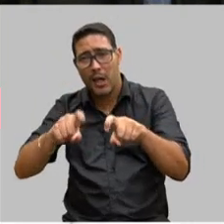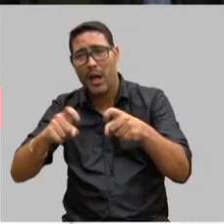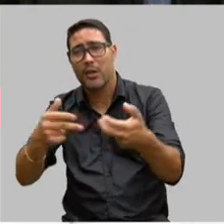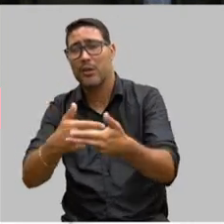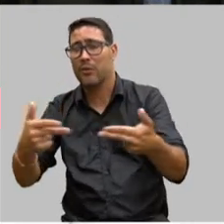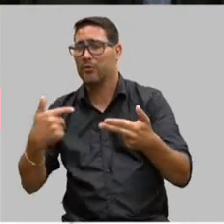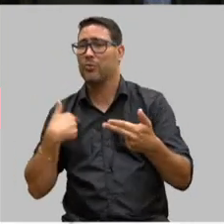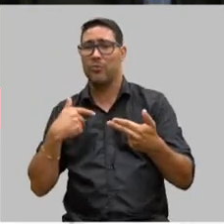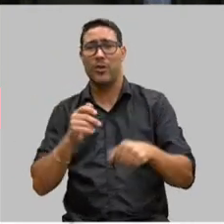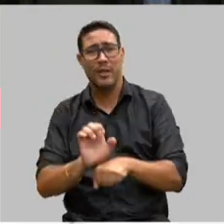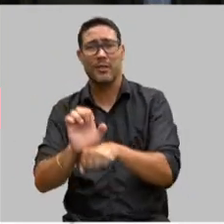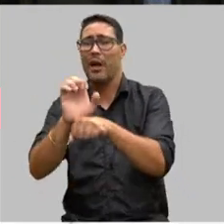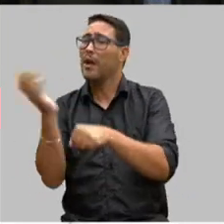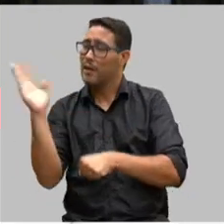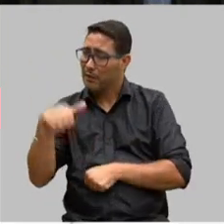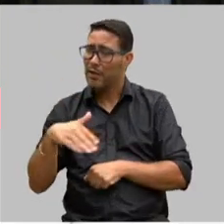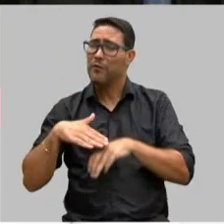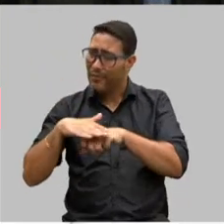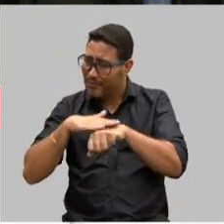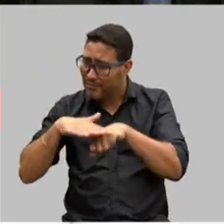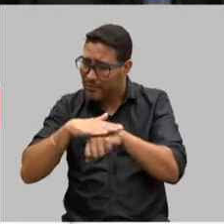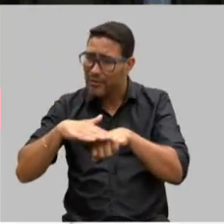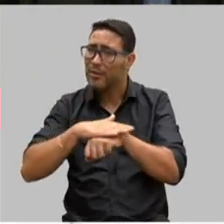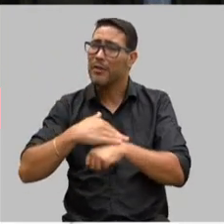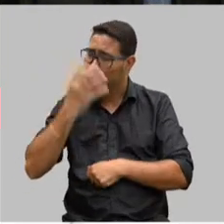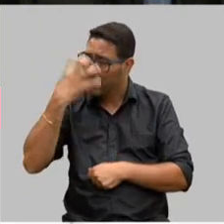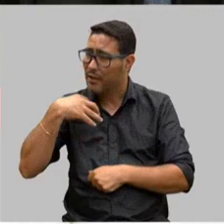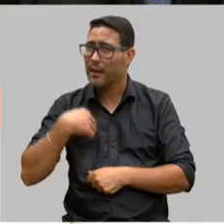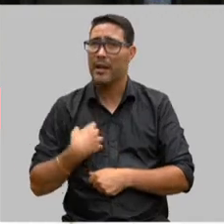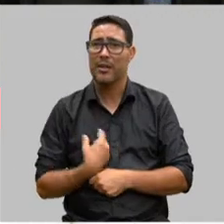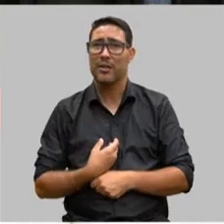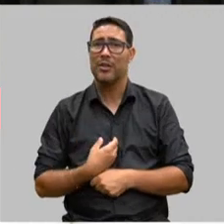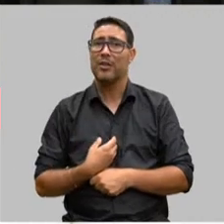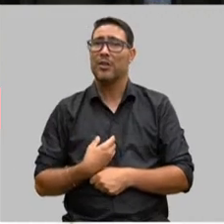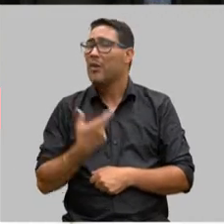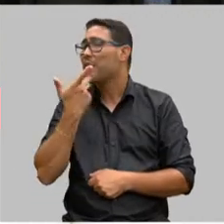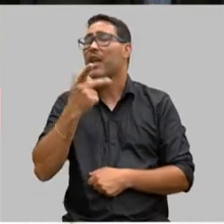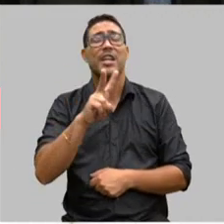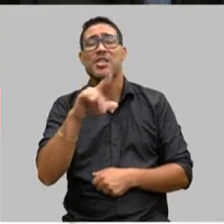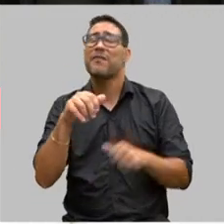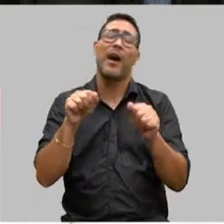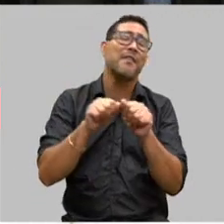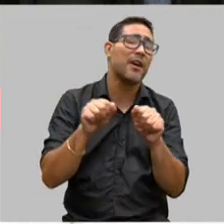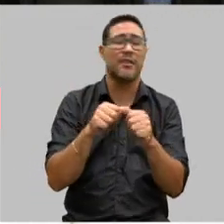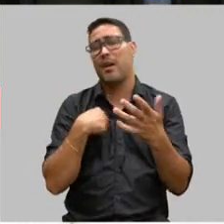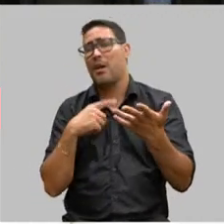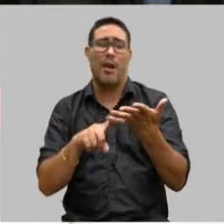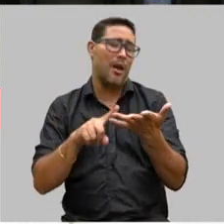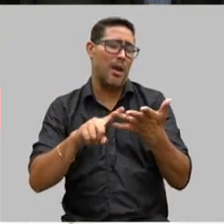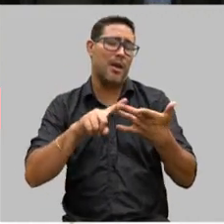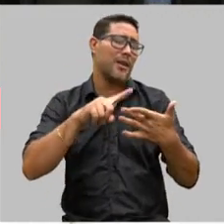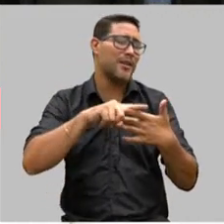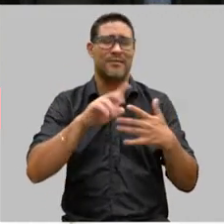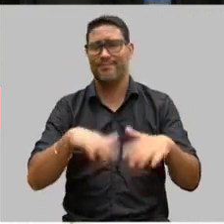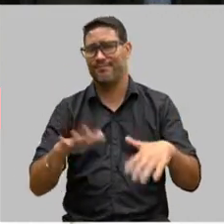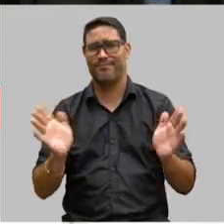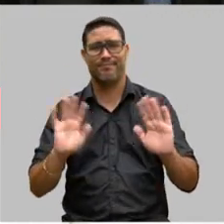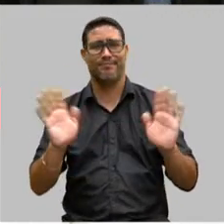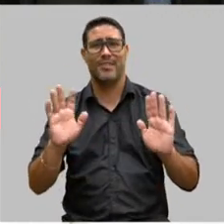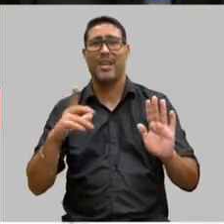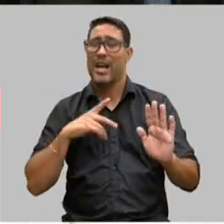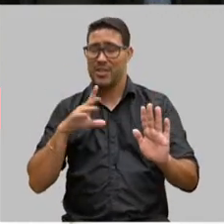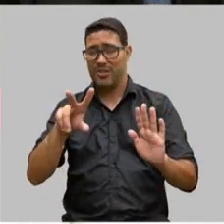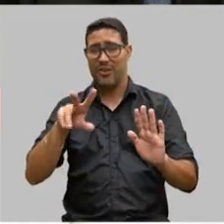sério. Não vão dizer que vão fazer de conta, que vão fazer, que nós não saímos. Isso só está nos levando para o